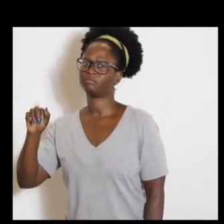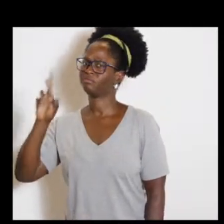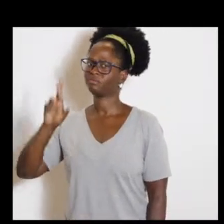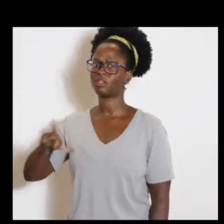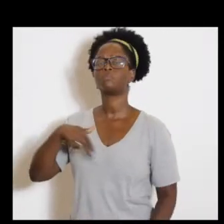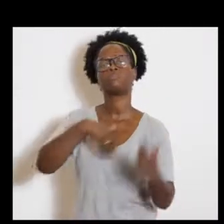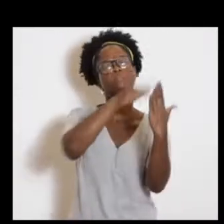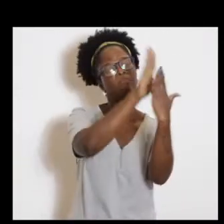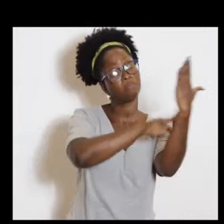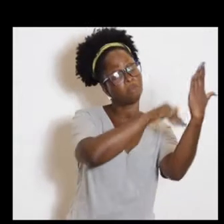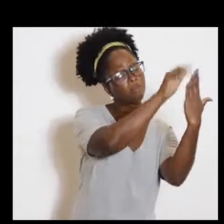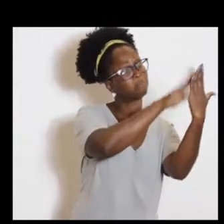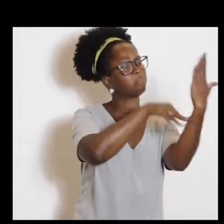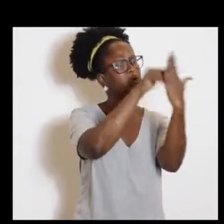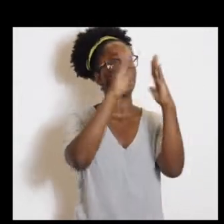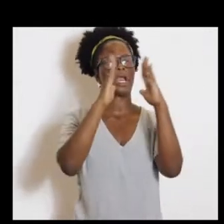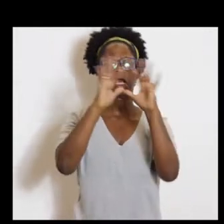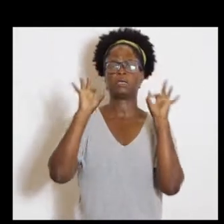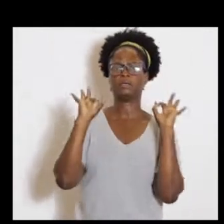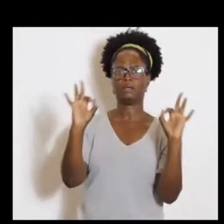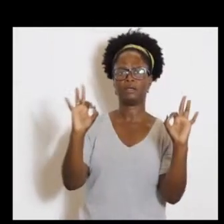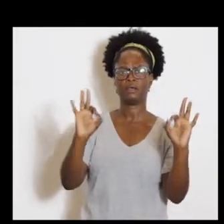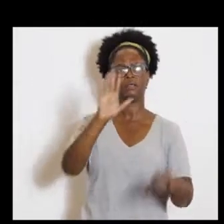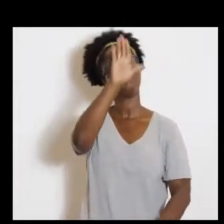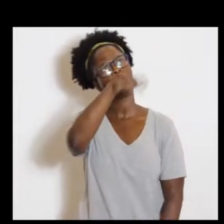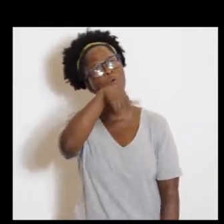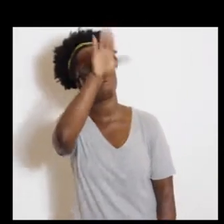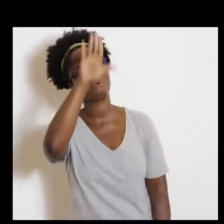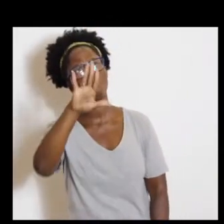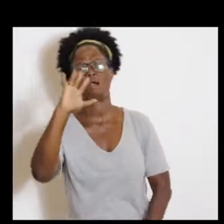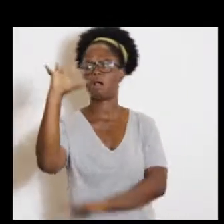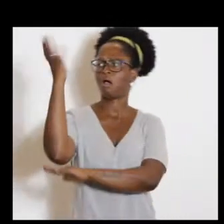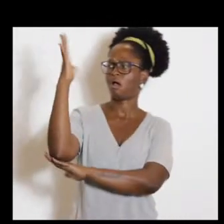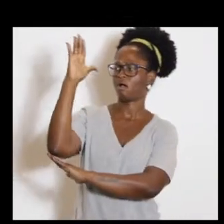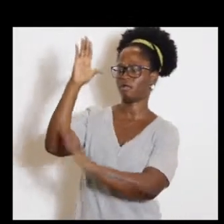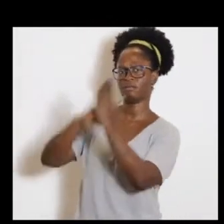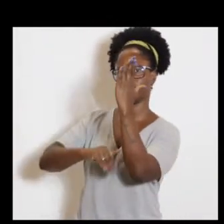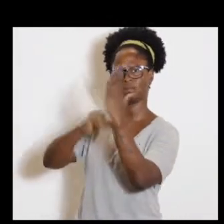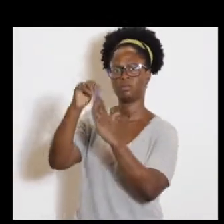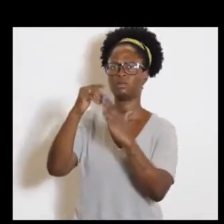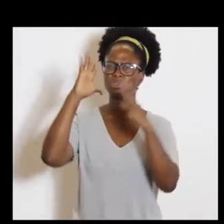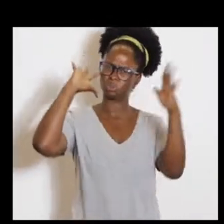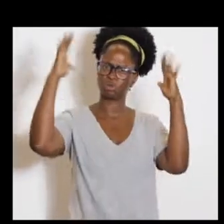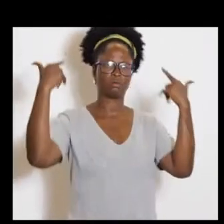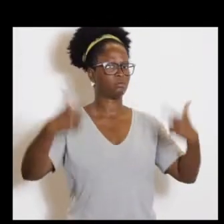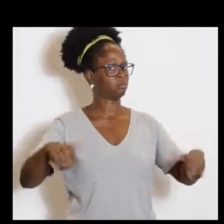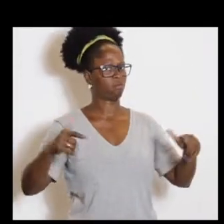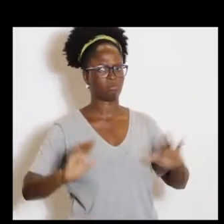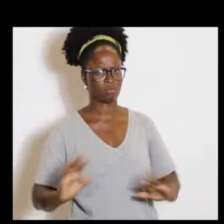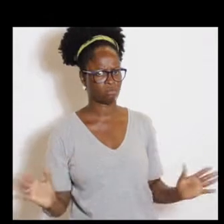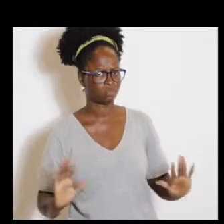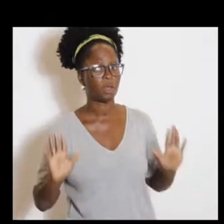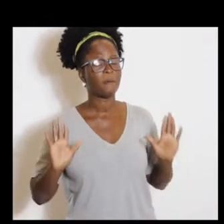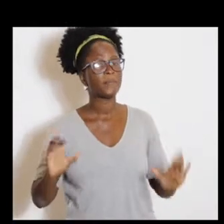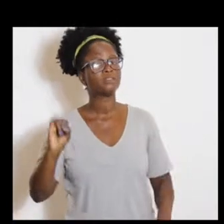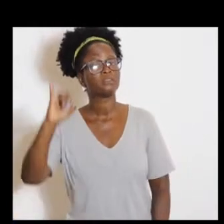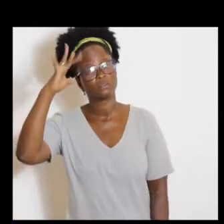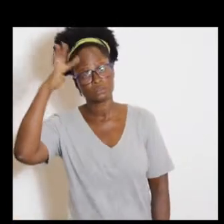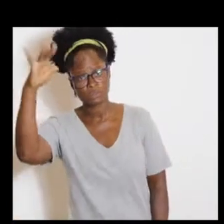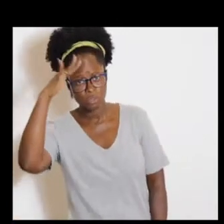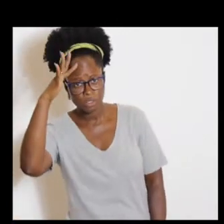parede mansão no morumbi pé de árvore não tinha sonhos mas se sonhar